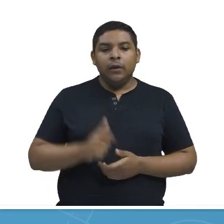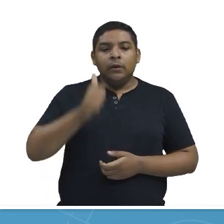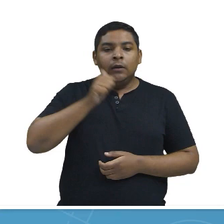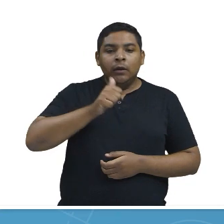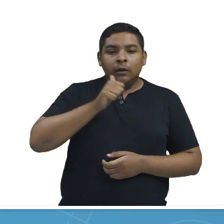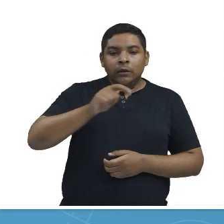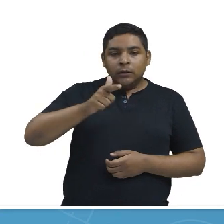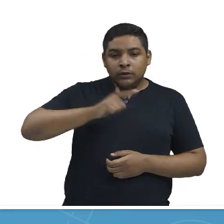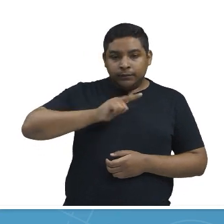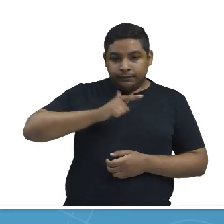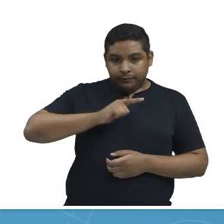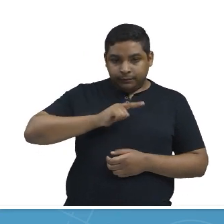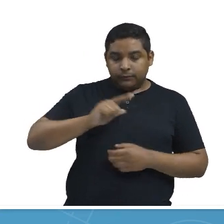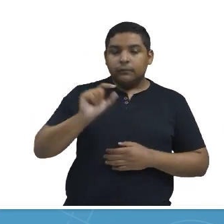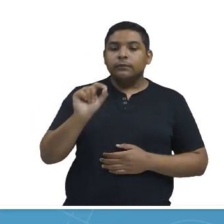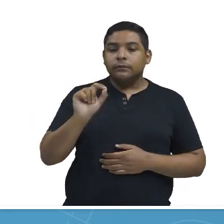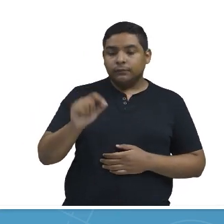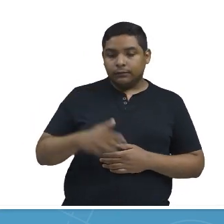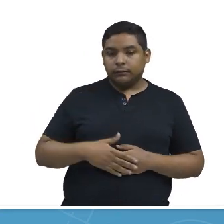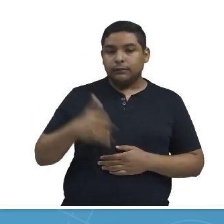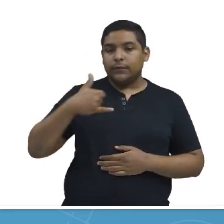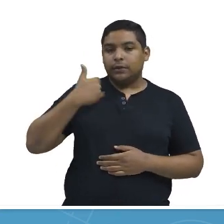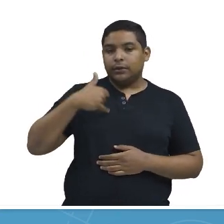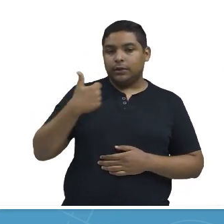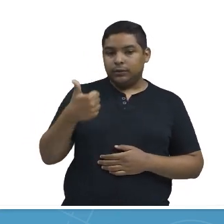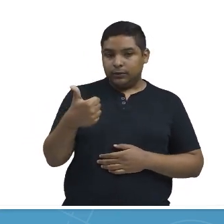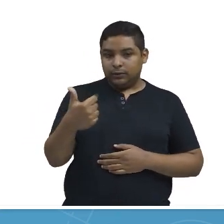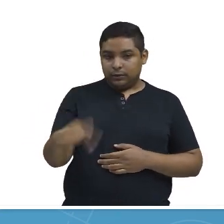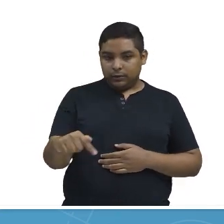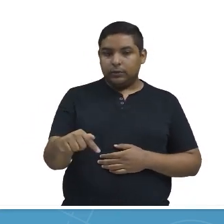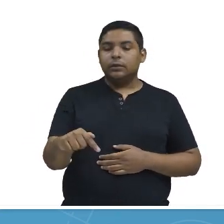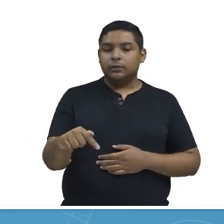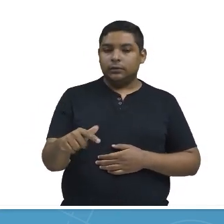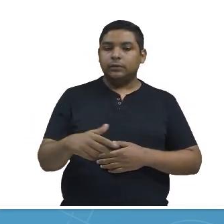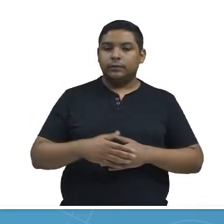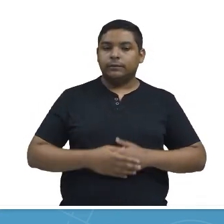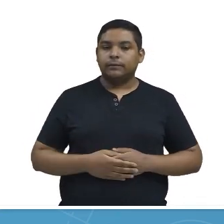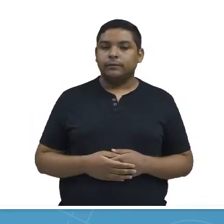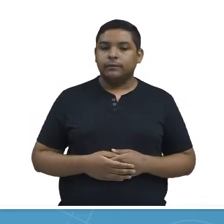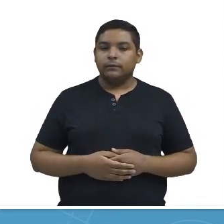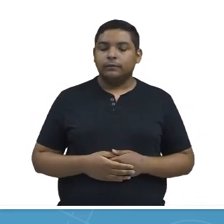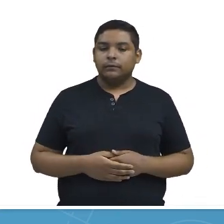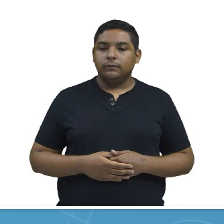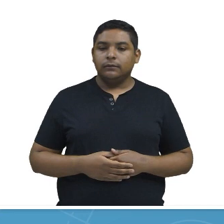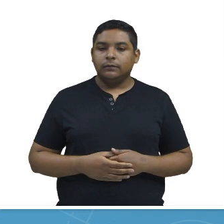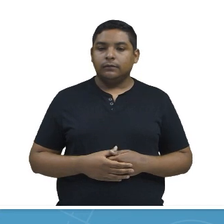uma daughter, né? Ela tem 17 anos, has a 17-year-old,